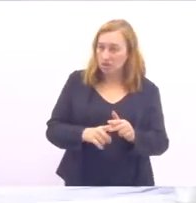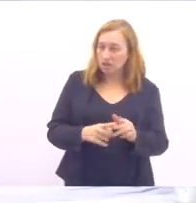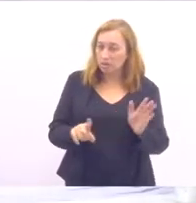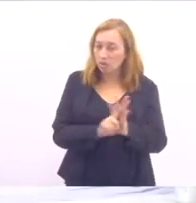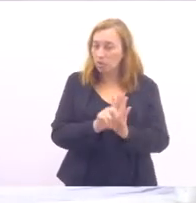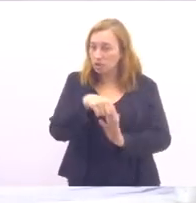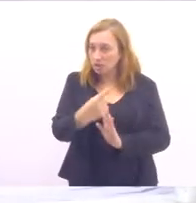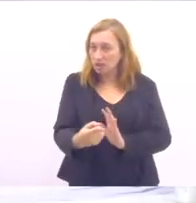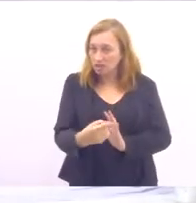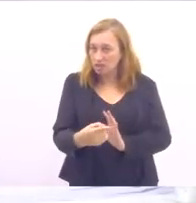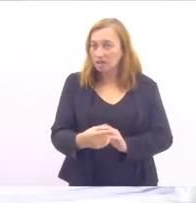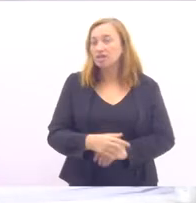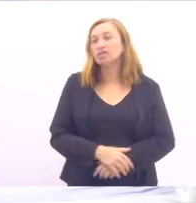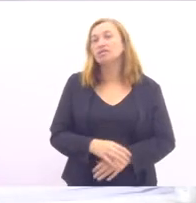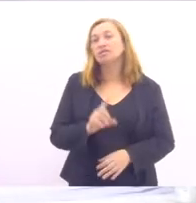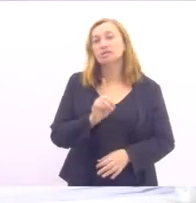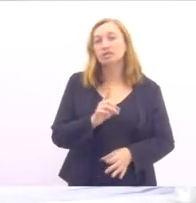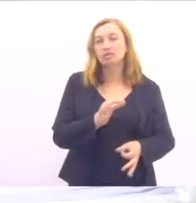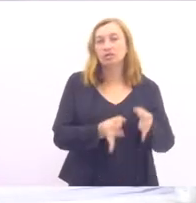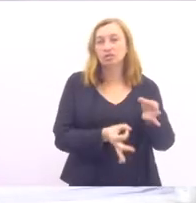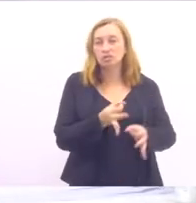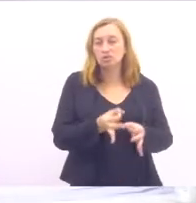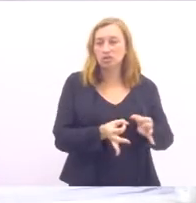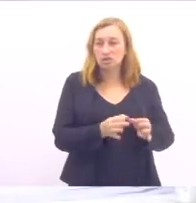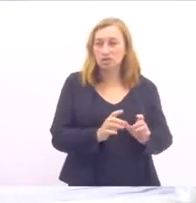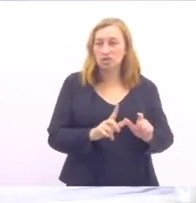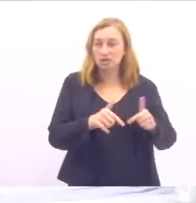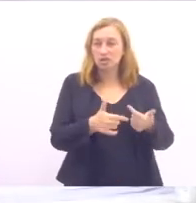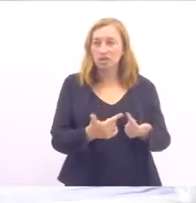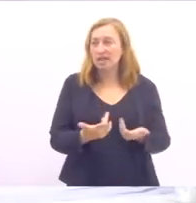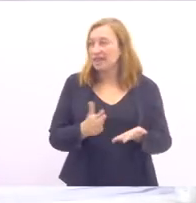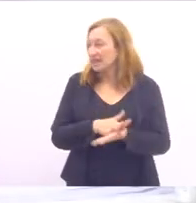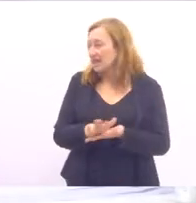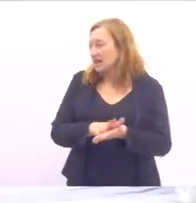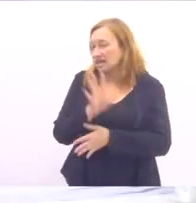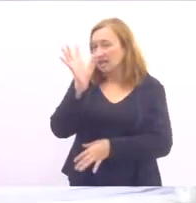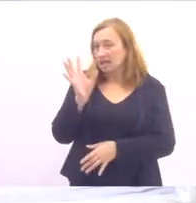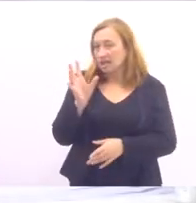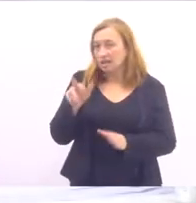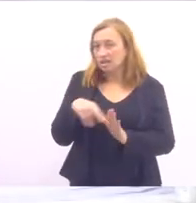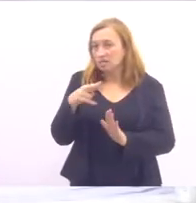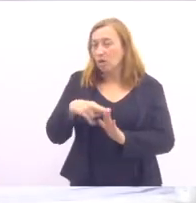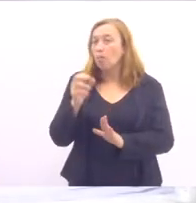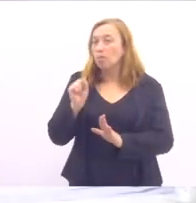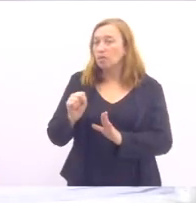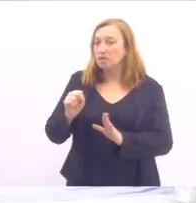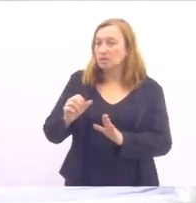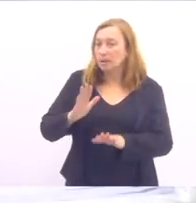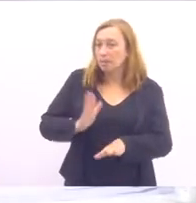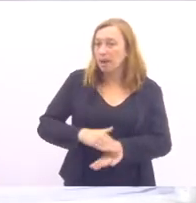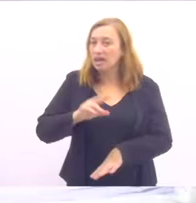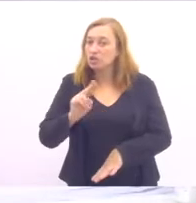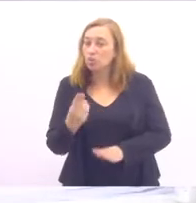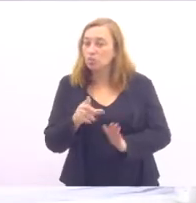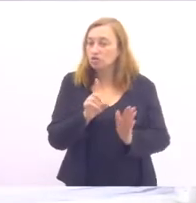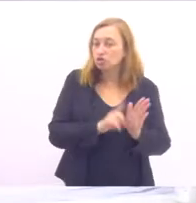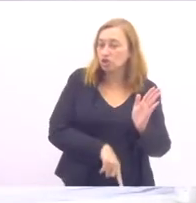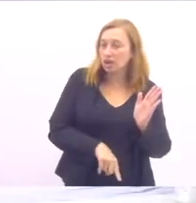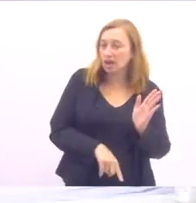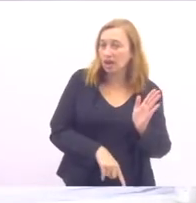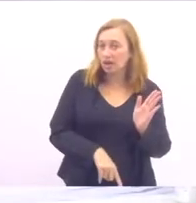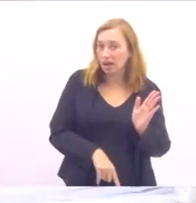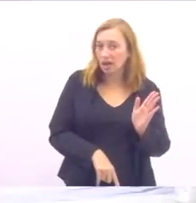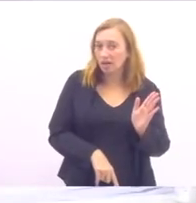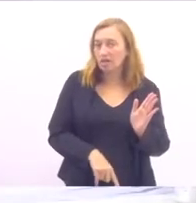não foi contestada pela justiça, nenhuma resolução pode acrescentar ou tirar o que a lei tem.